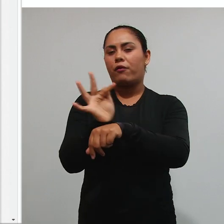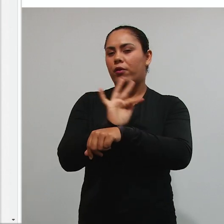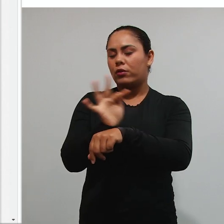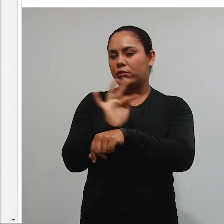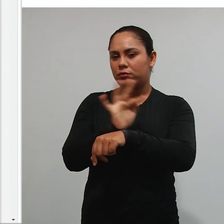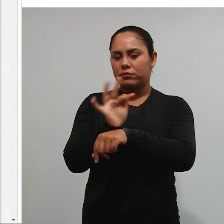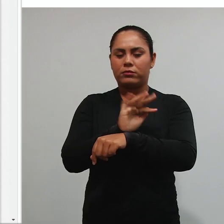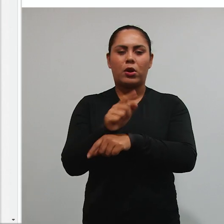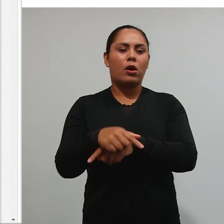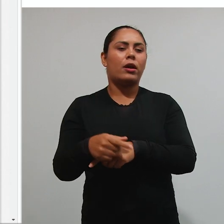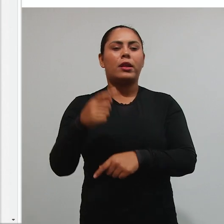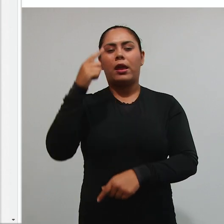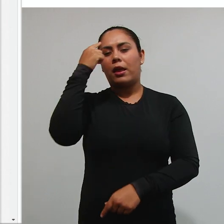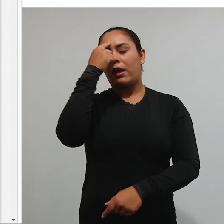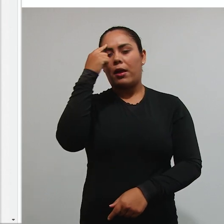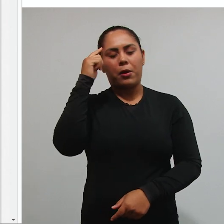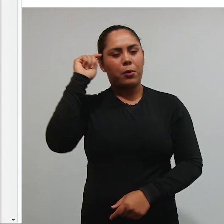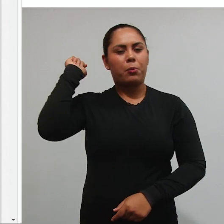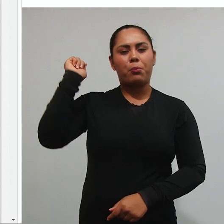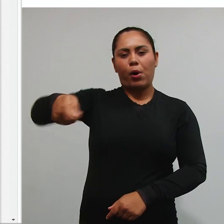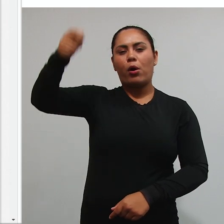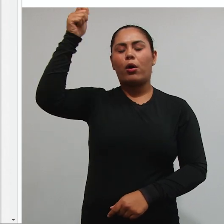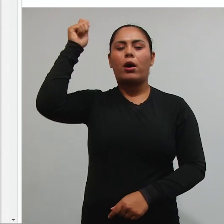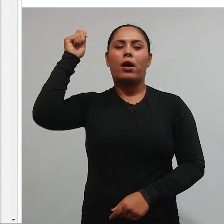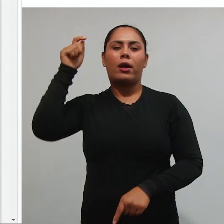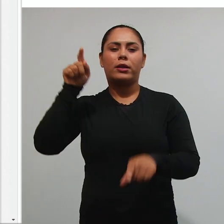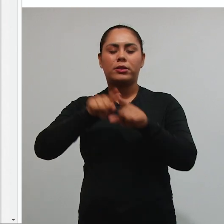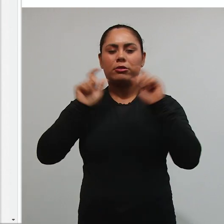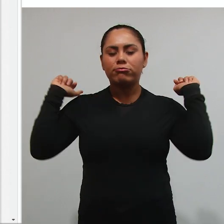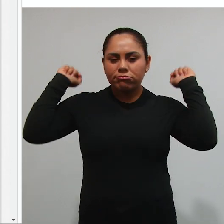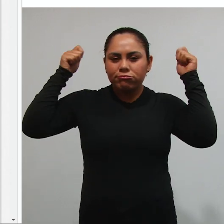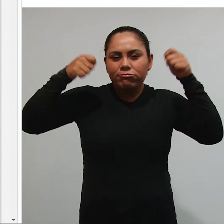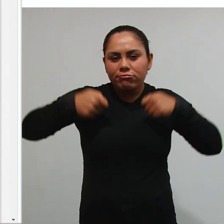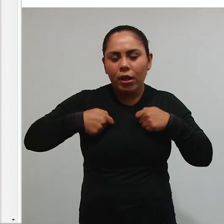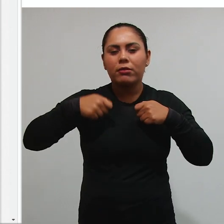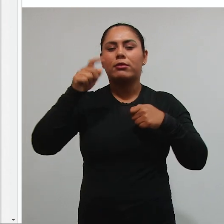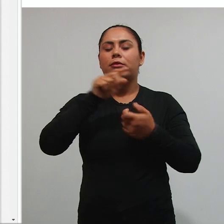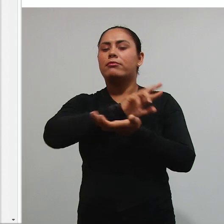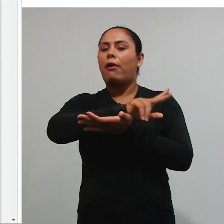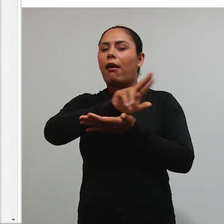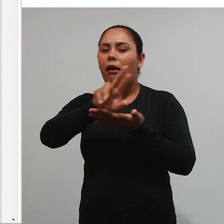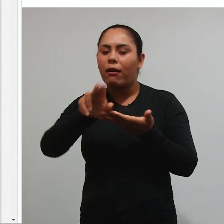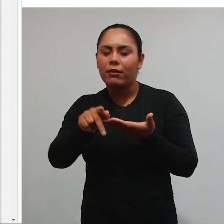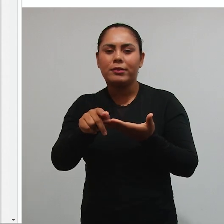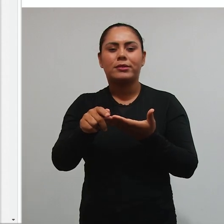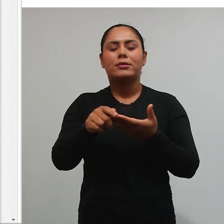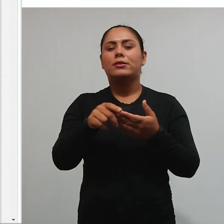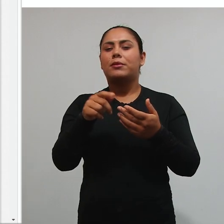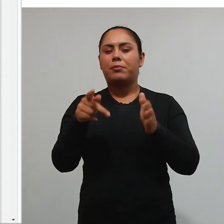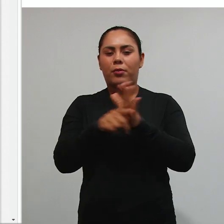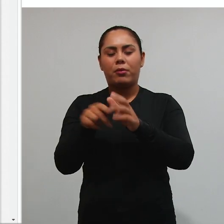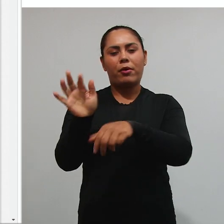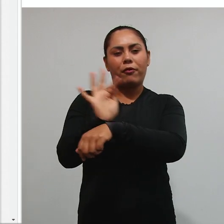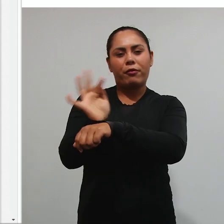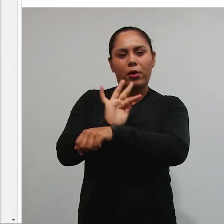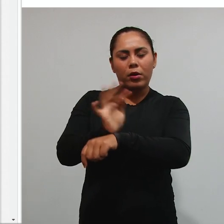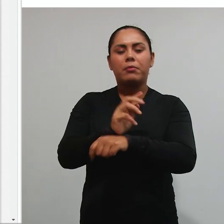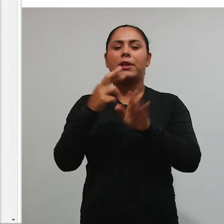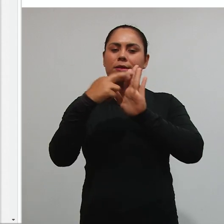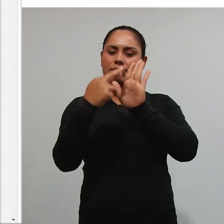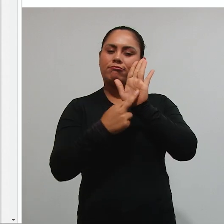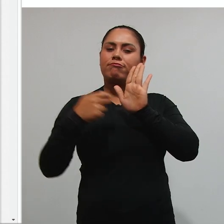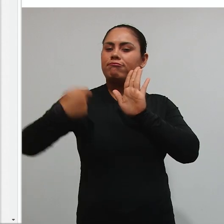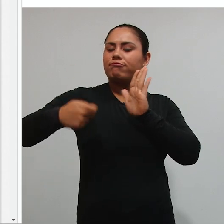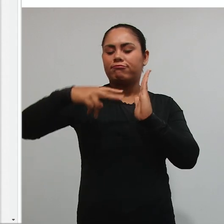Os clássicos, né? Harry Potter, O Senhor dos Anéis, é mais ou menos nesse sentido, Star Wars. É uma norma que você tem que